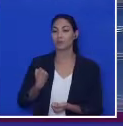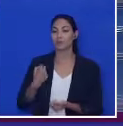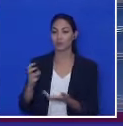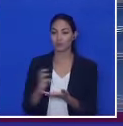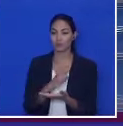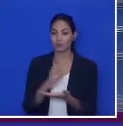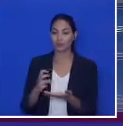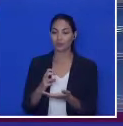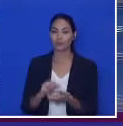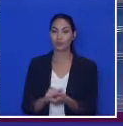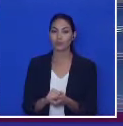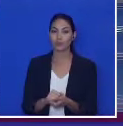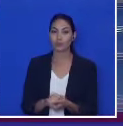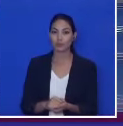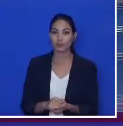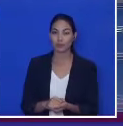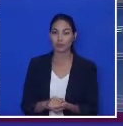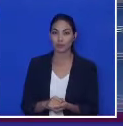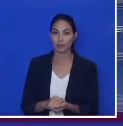número da Quina.